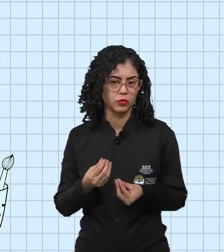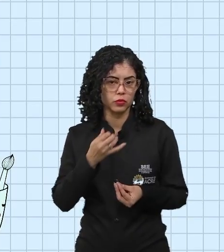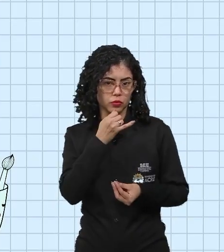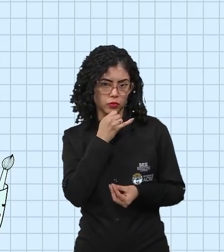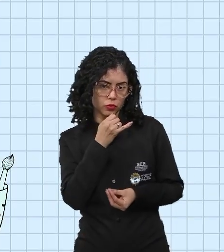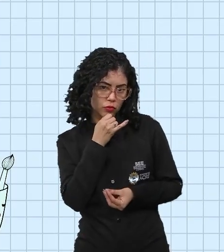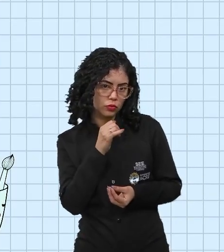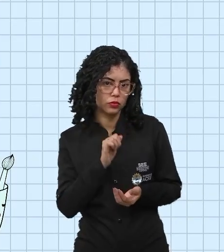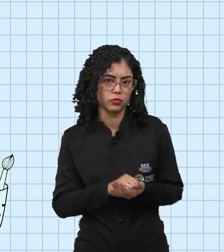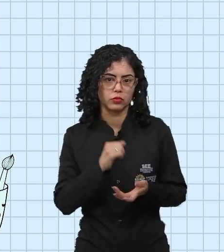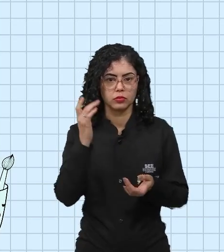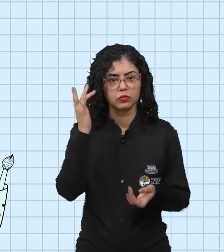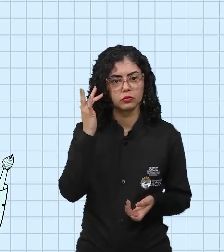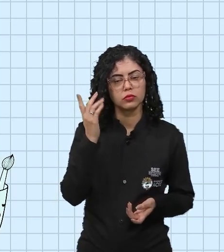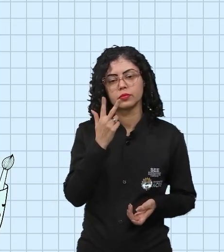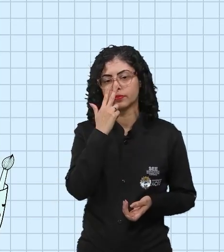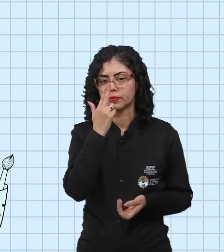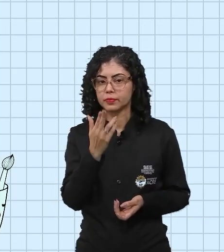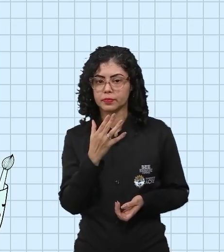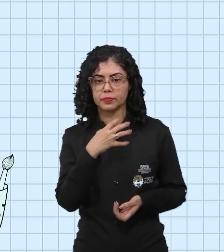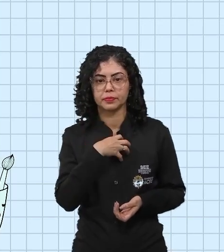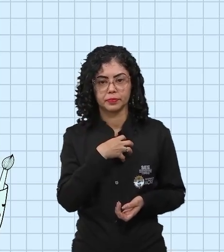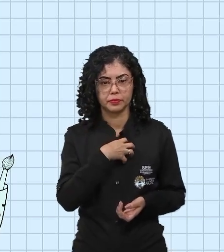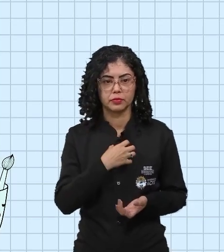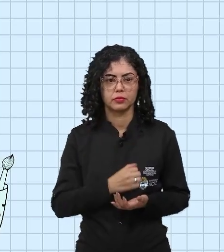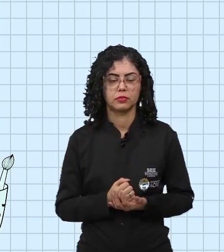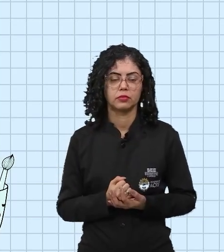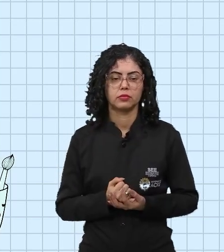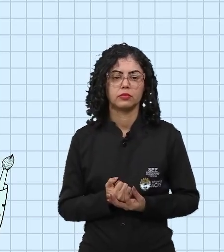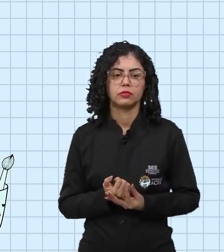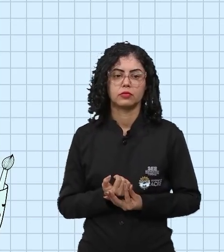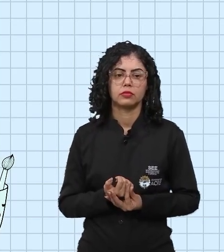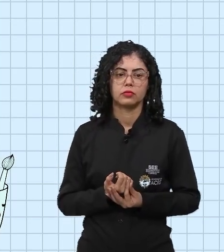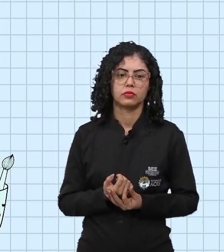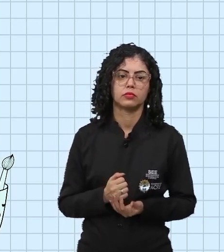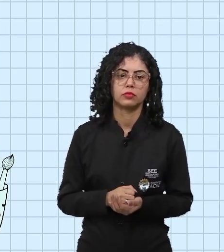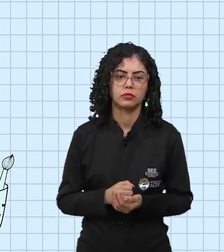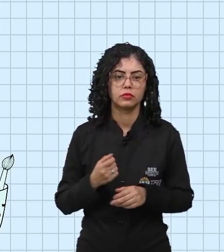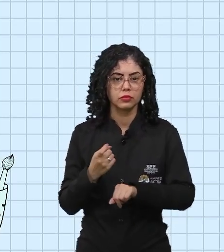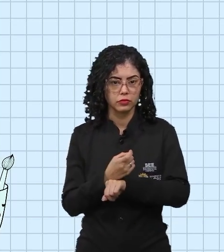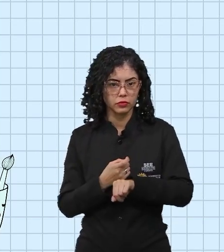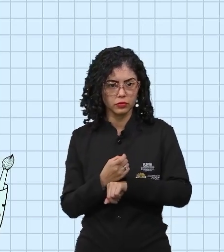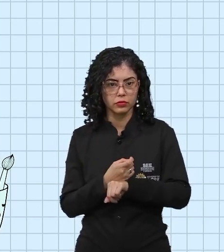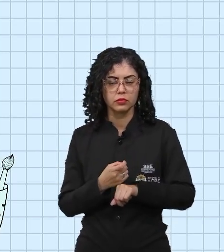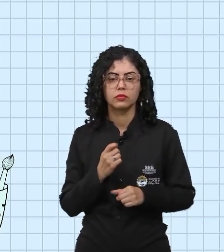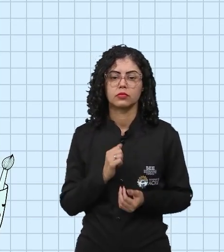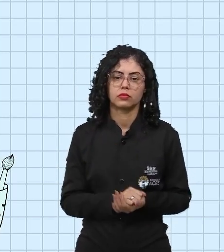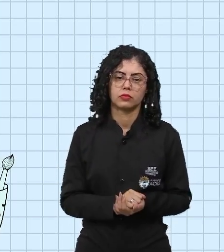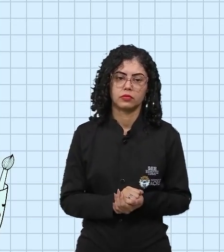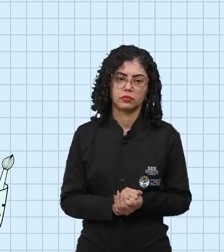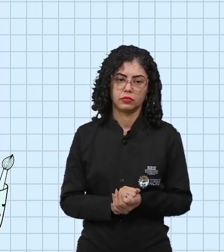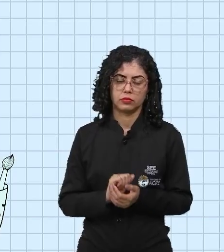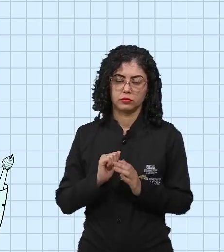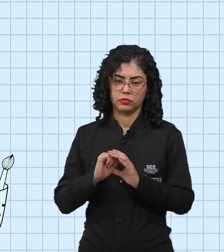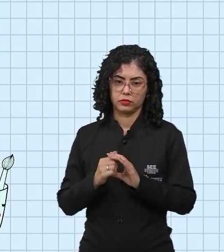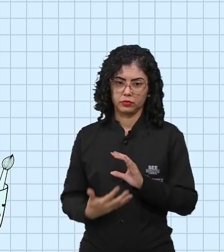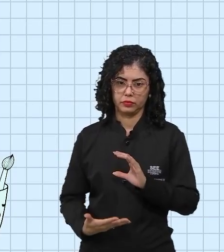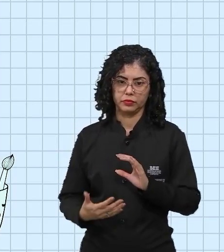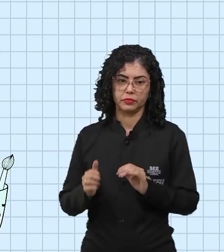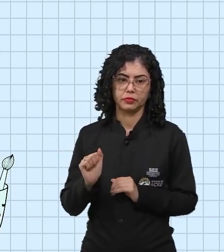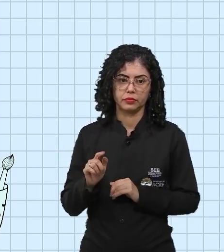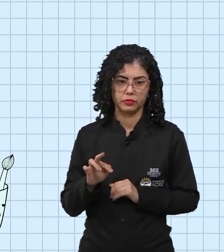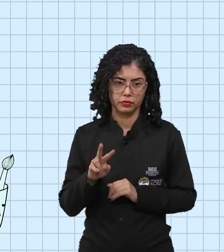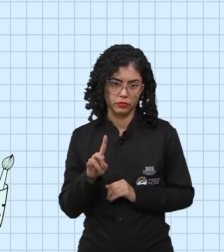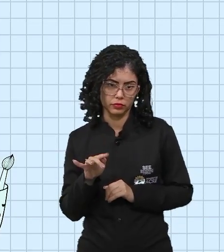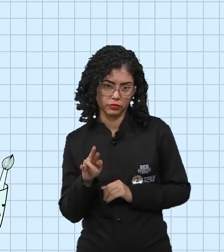exemplo, achar, parecer, sentir. Nós temos os adjetivos, lembra lá de características, e